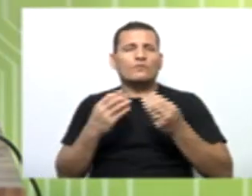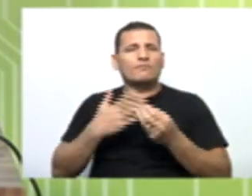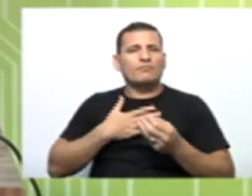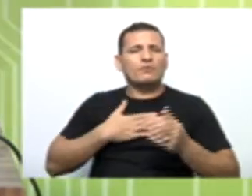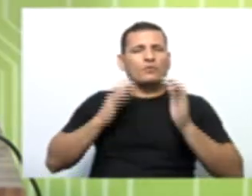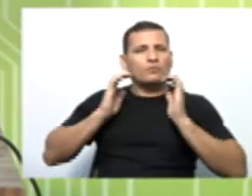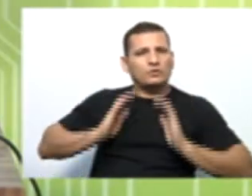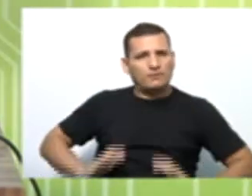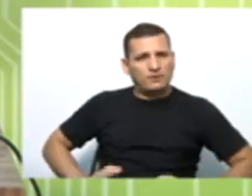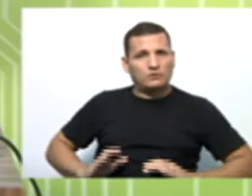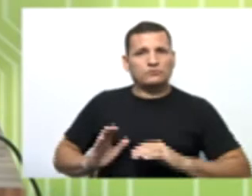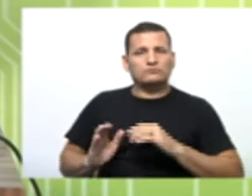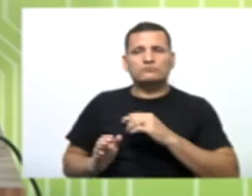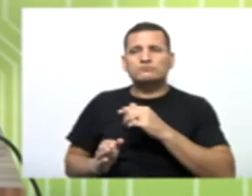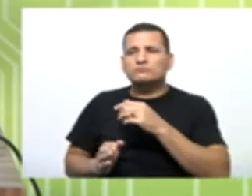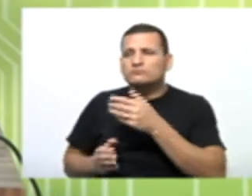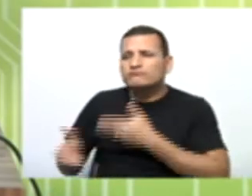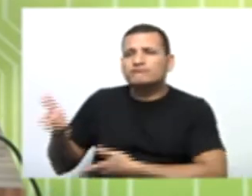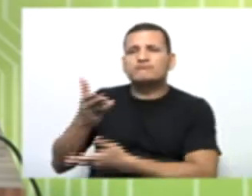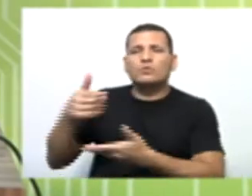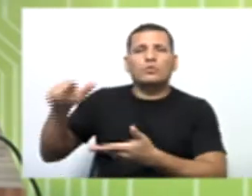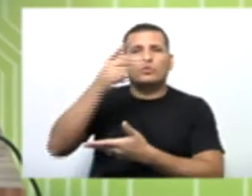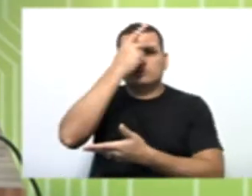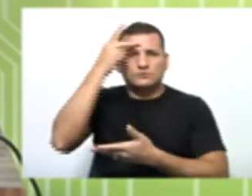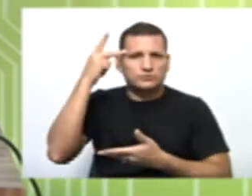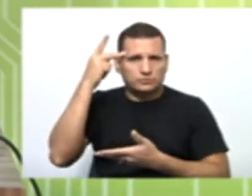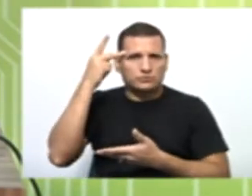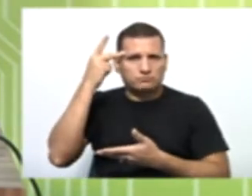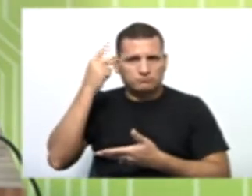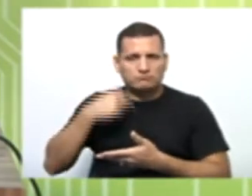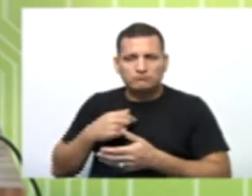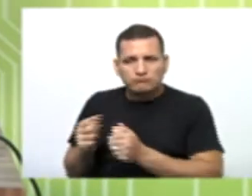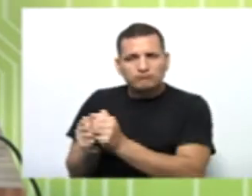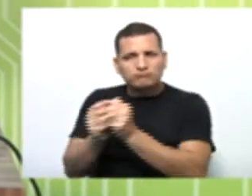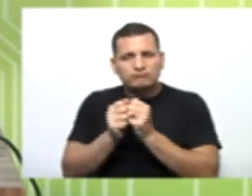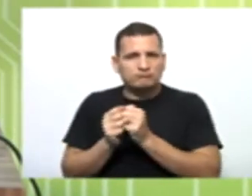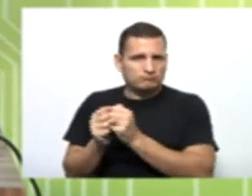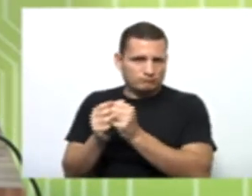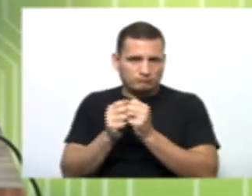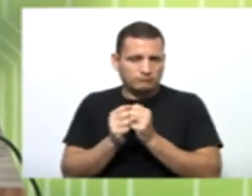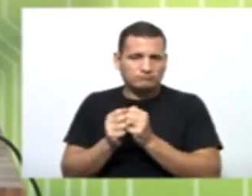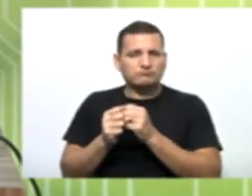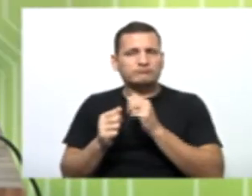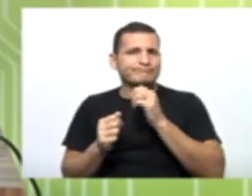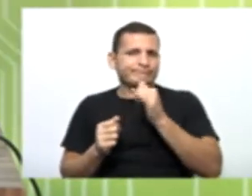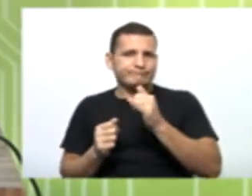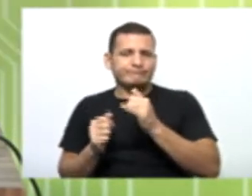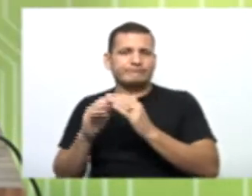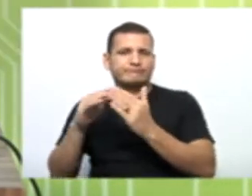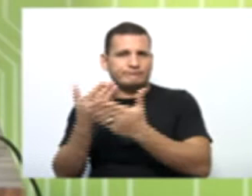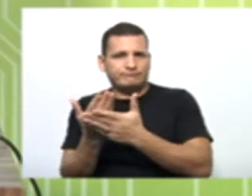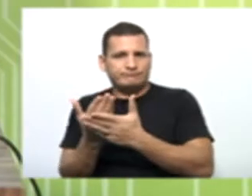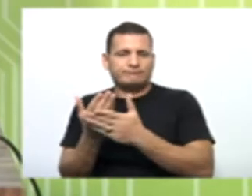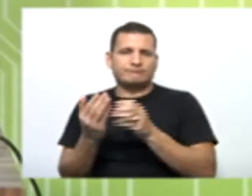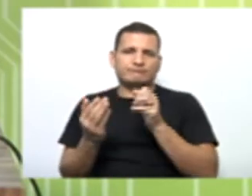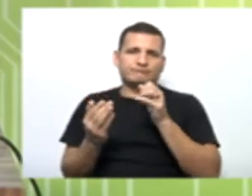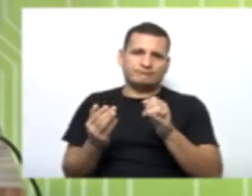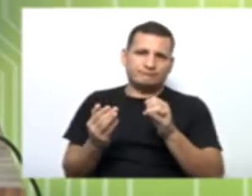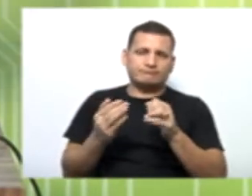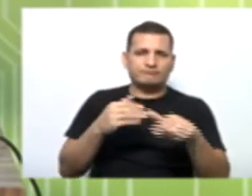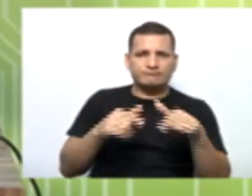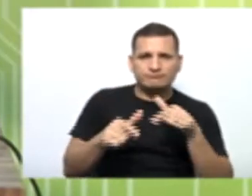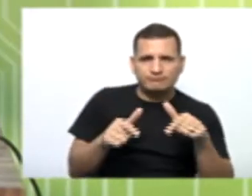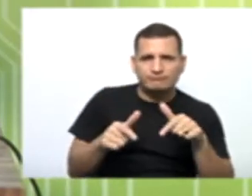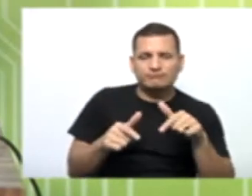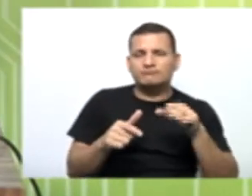conduta em relação às outras pessoas com quem eu convivi e com quem eu convivo. Seja na escola, seja no trabalho,